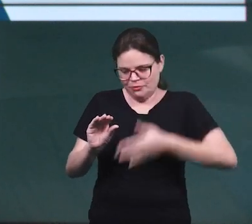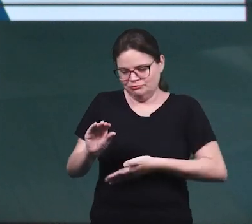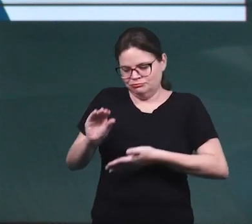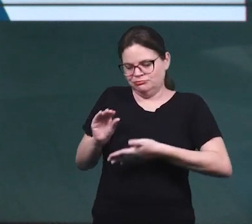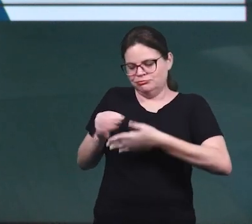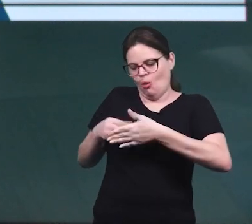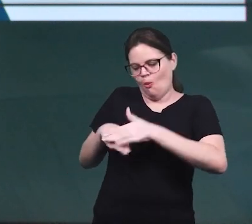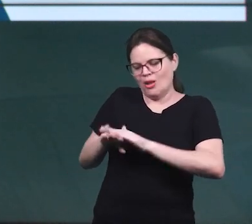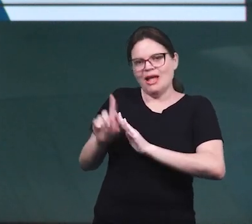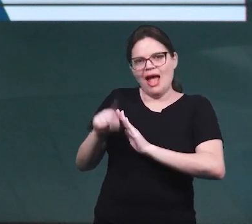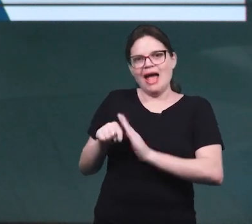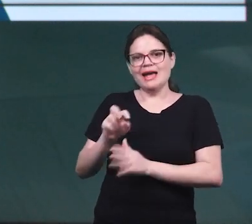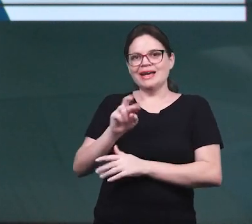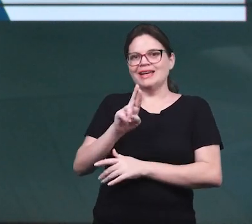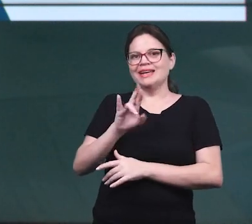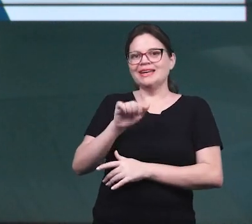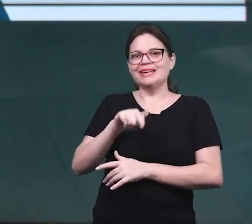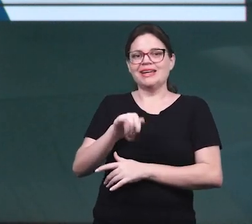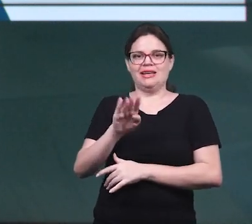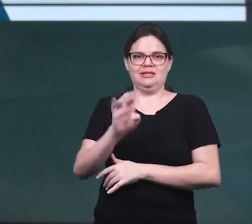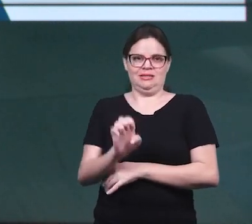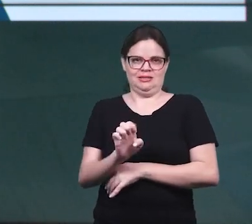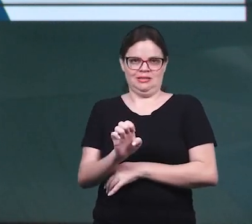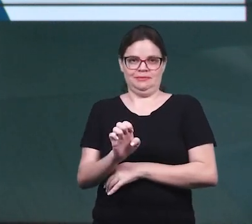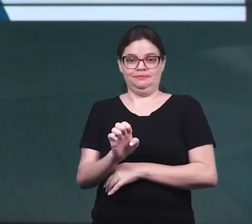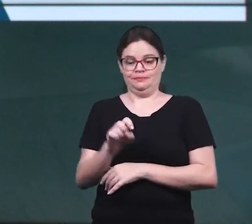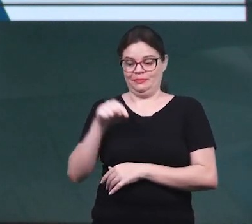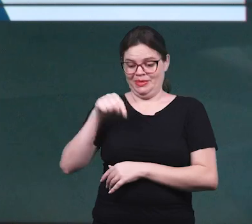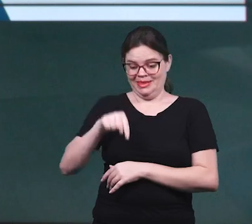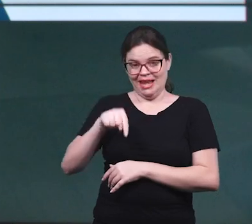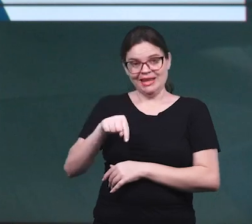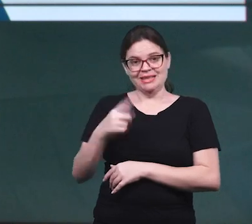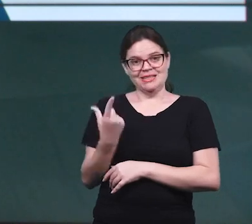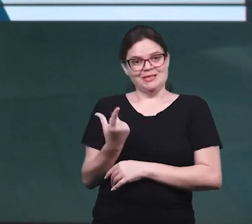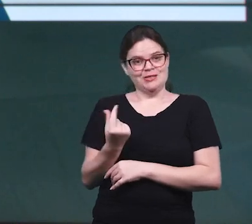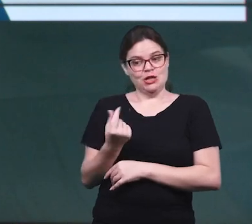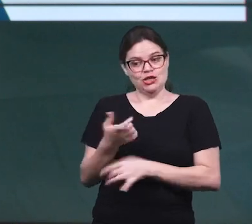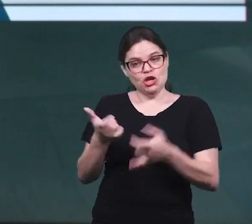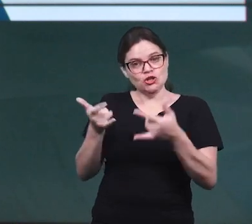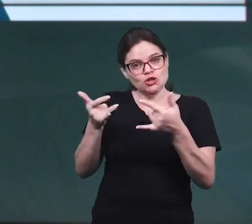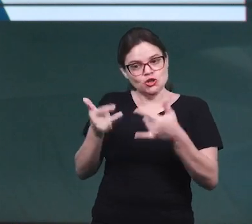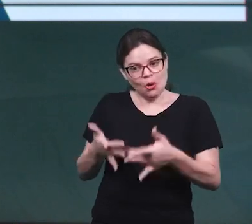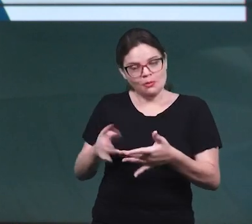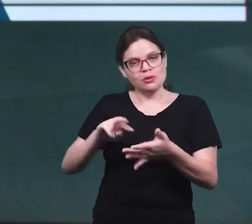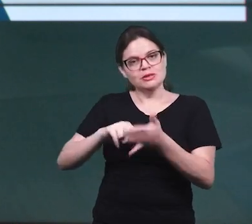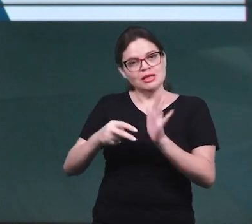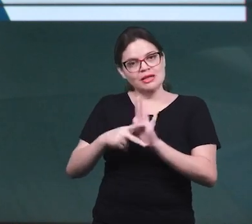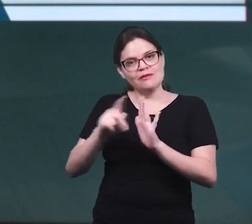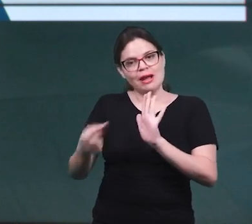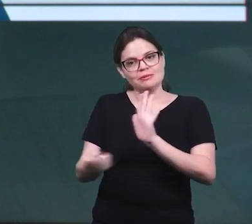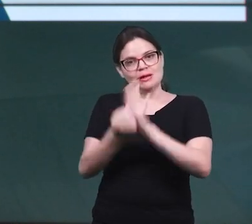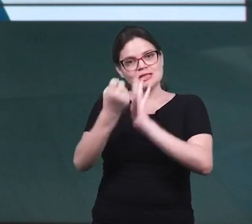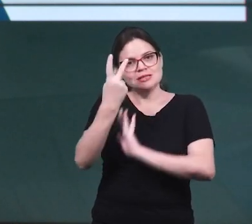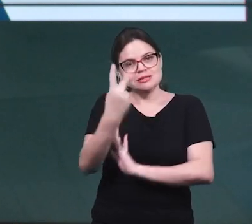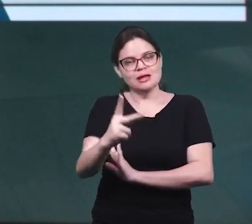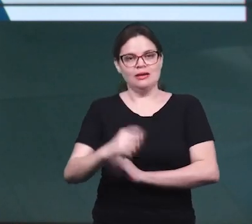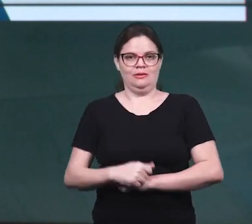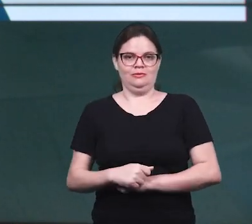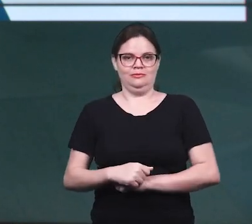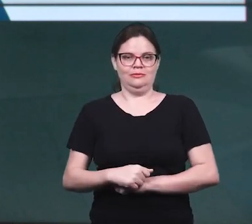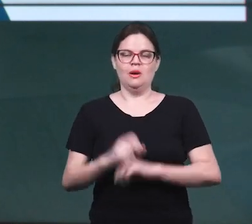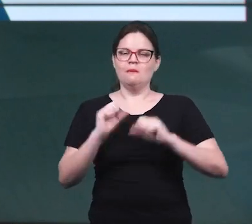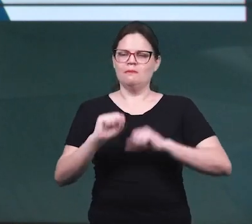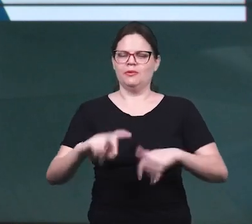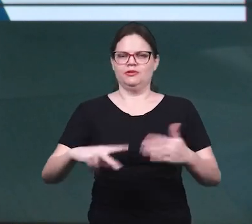forma o patrimônio, o seu patrimônio. Aí, ao longo de uma semana, ao longo